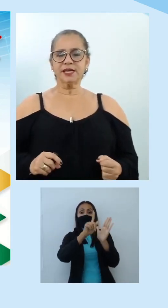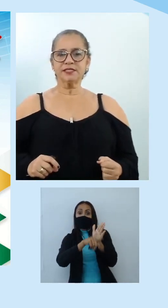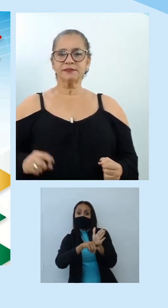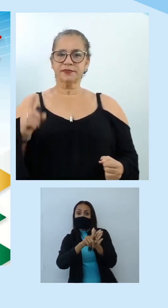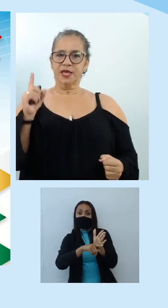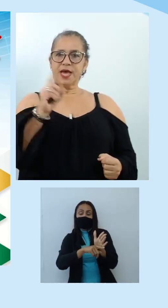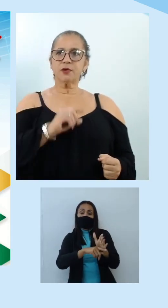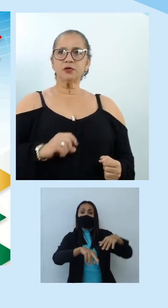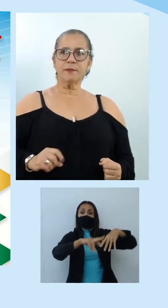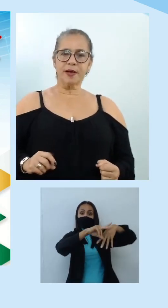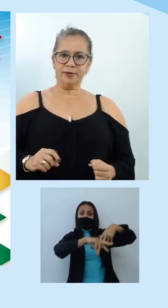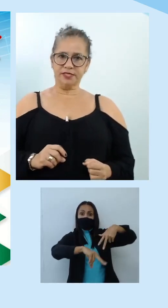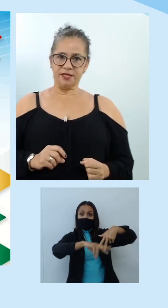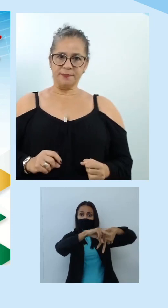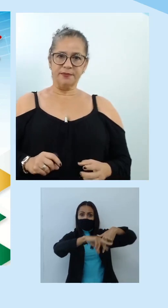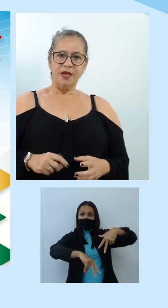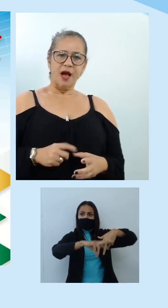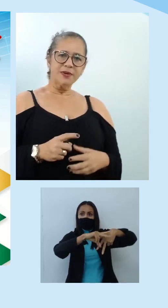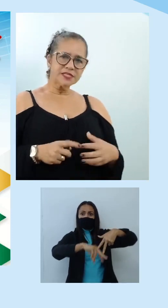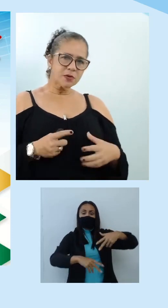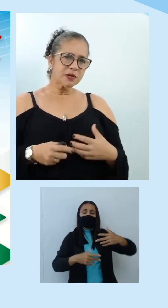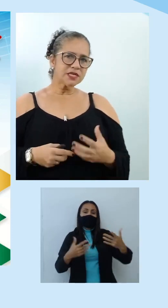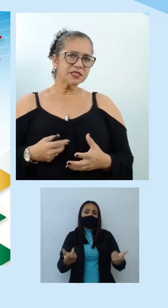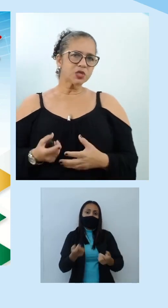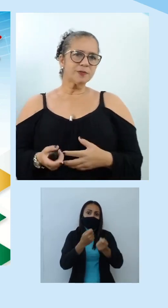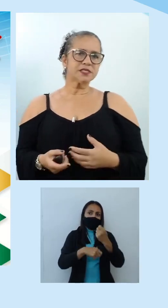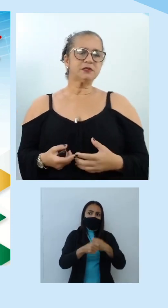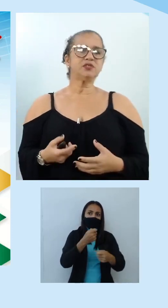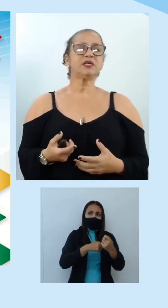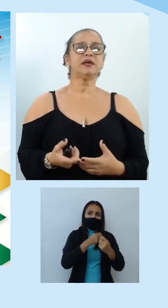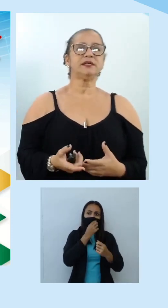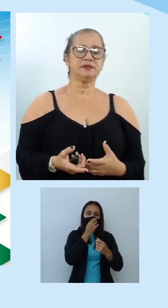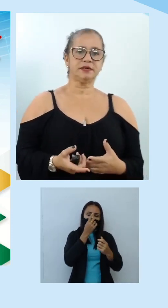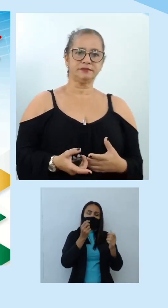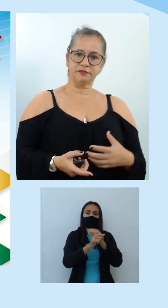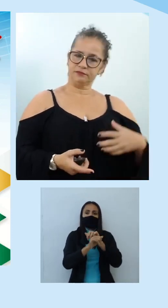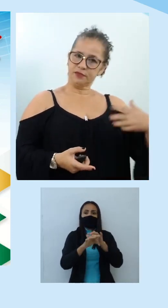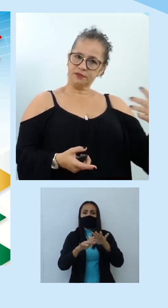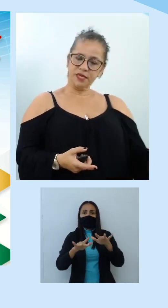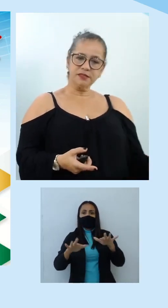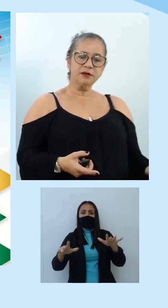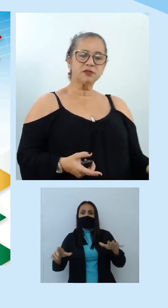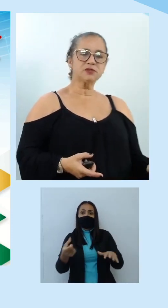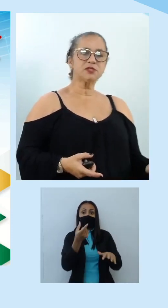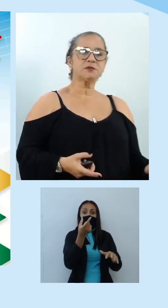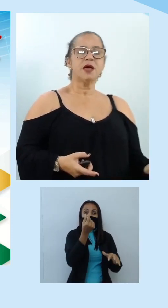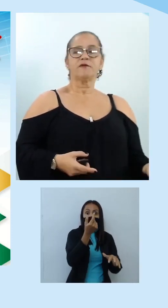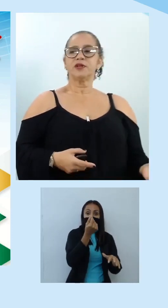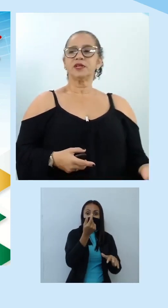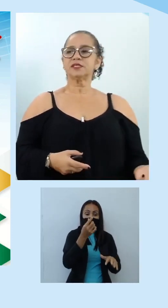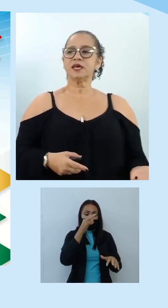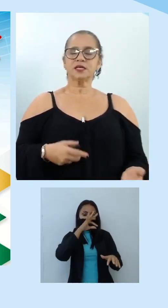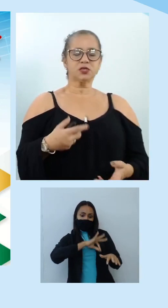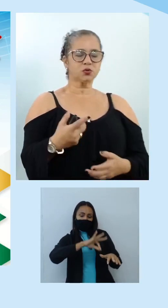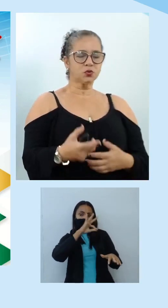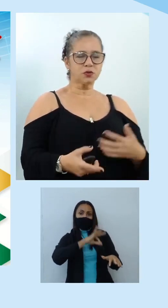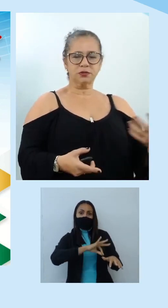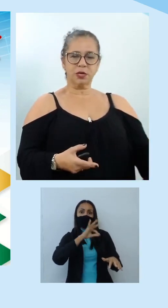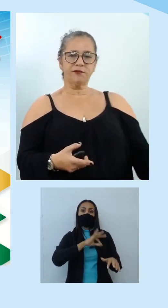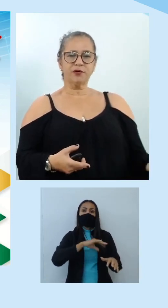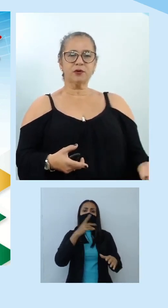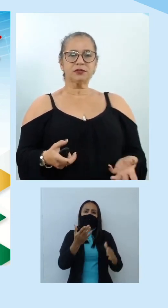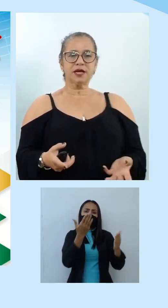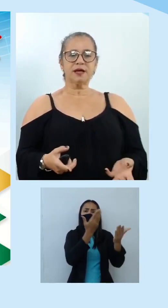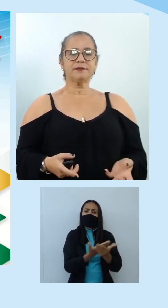uma delas? A econômica, por exemplo. Há uma desigualdade em distribuição de renda. Quem tem condições financeiras, que estudou,